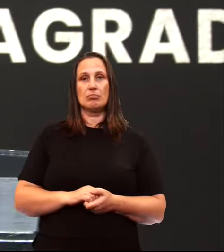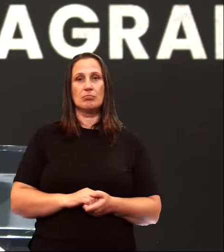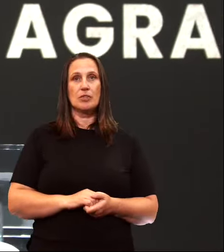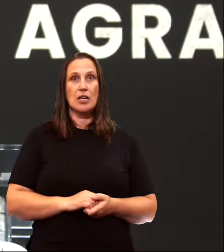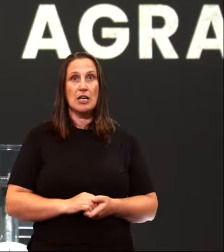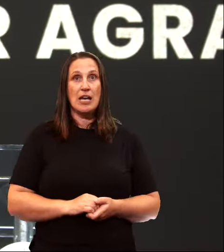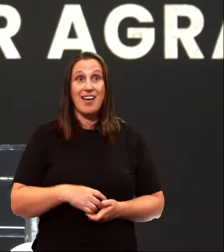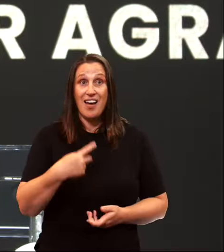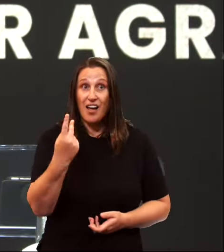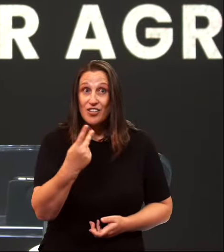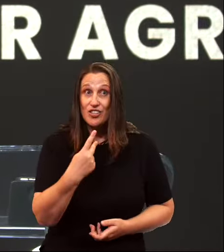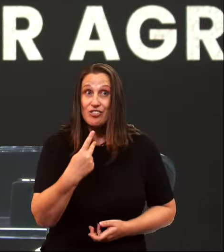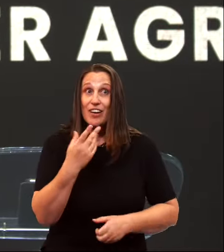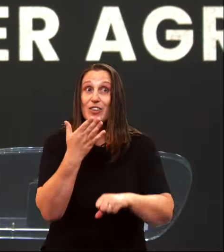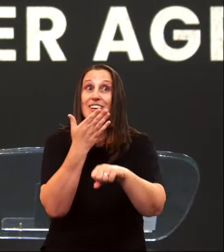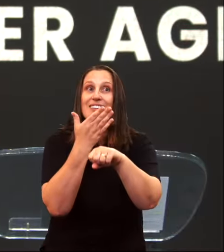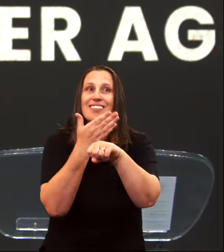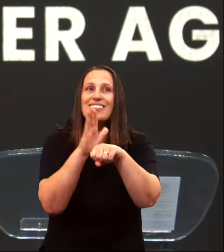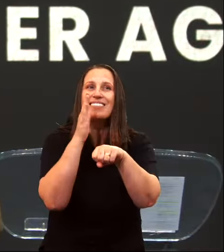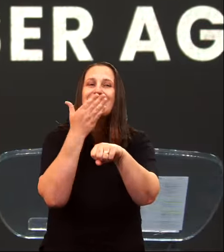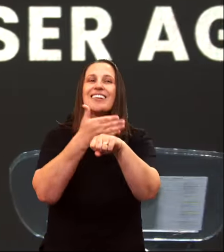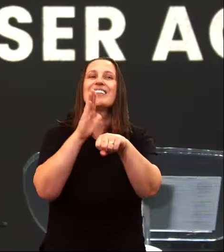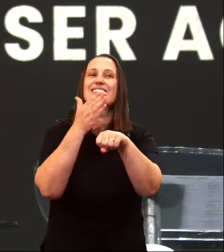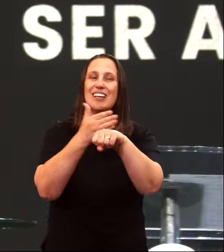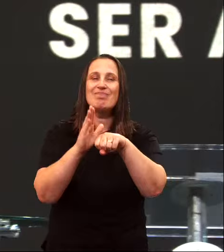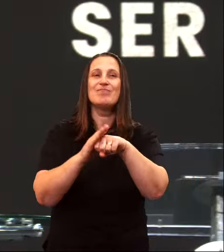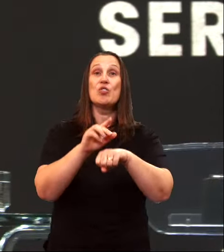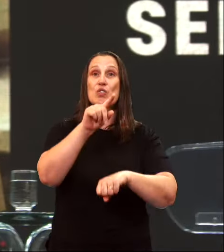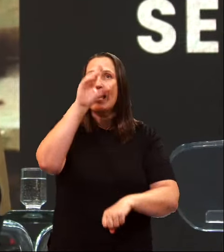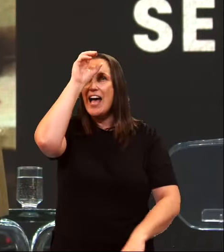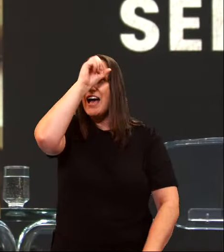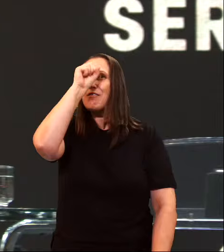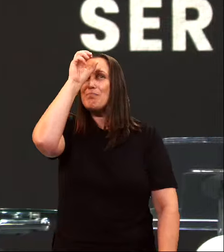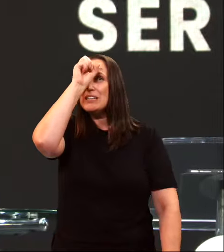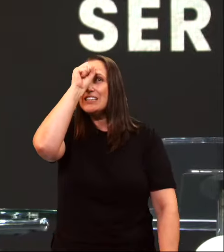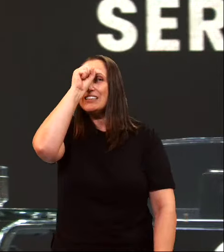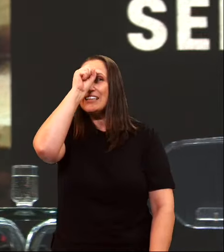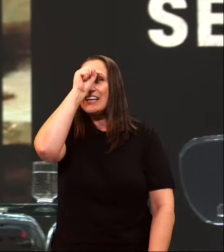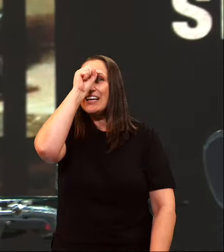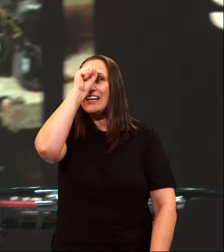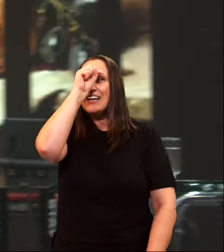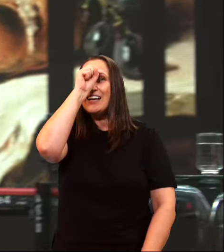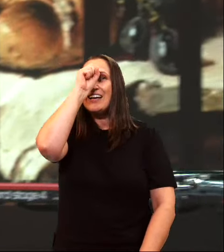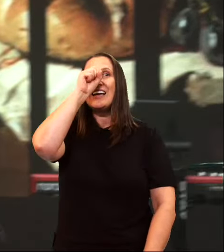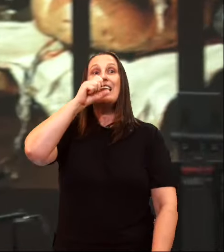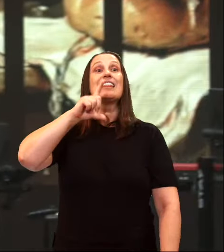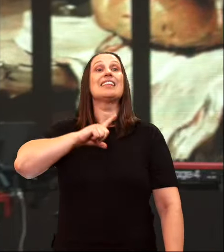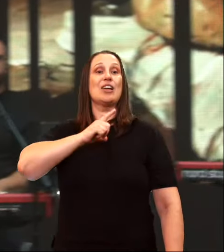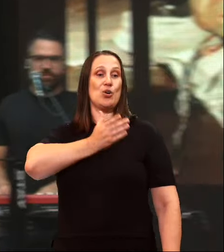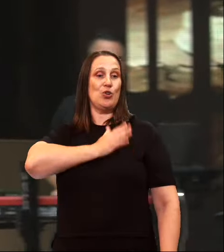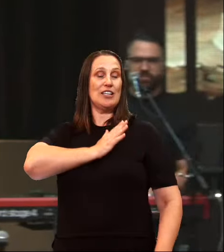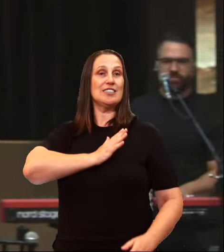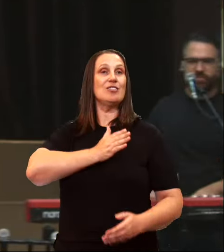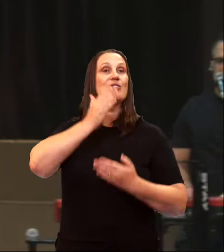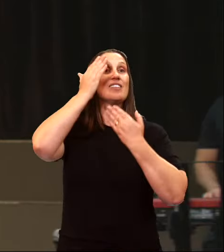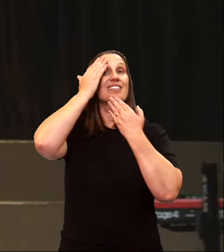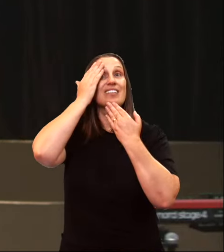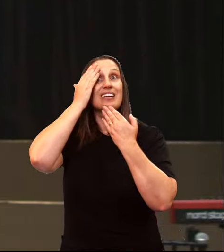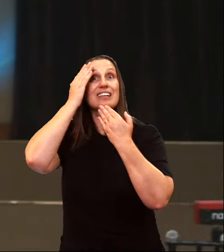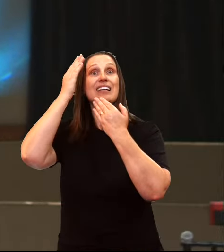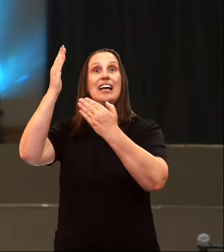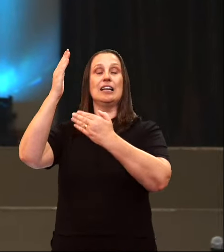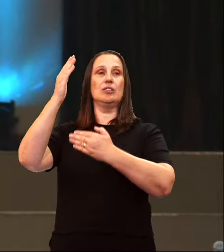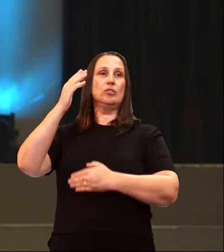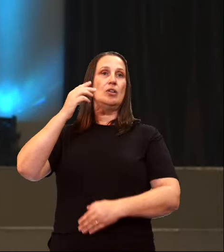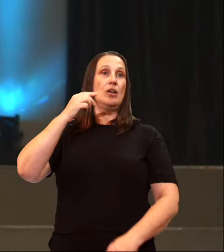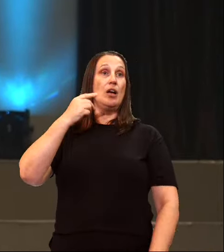A gente vai treinar. Você tem que aprender a agradecer. A gente não agradece porque a gente não